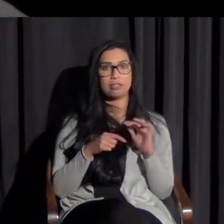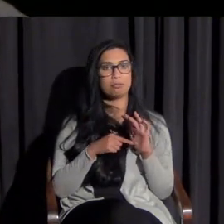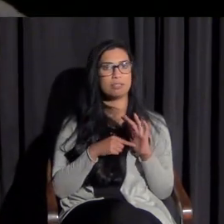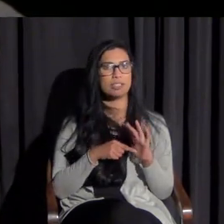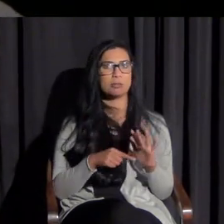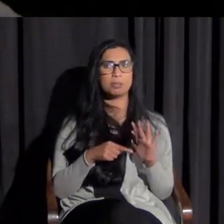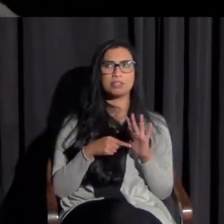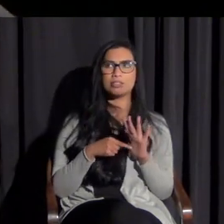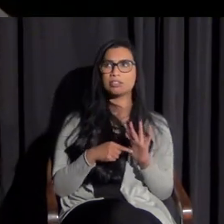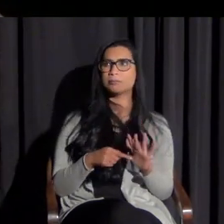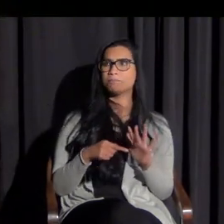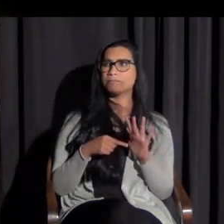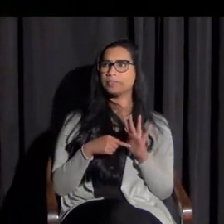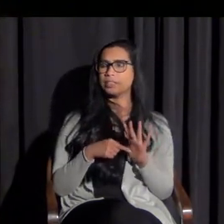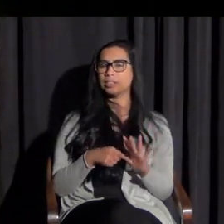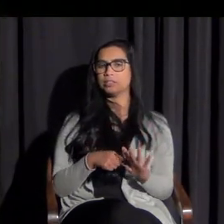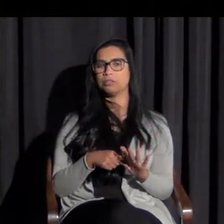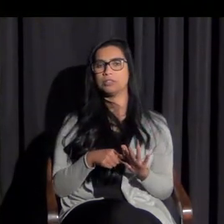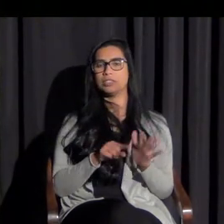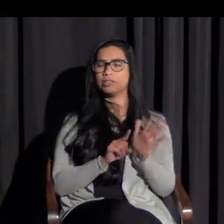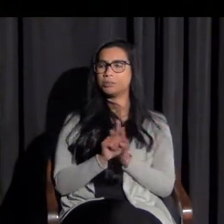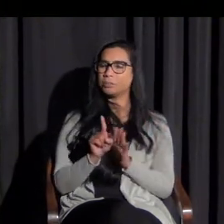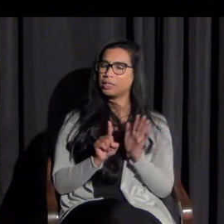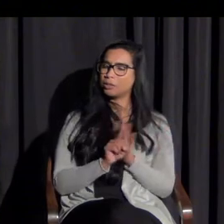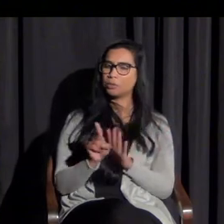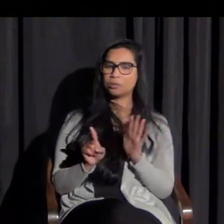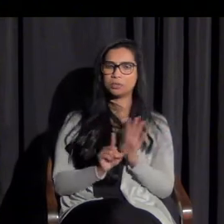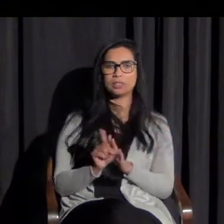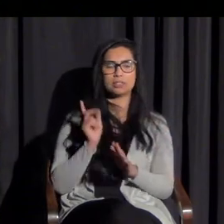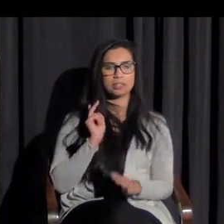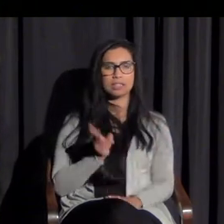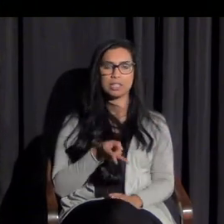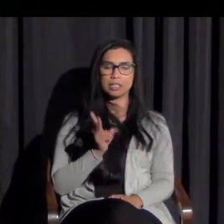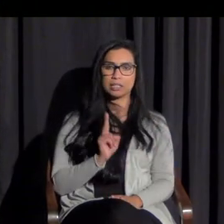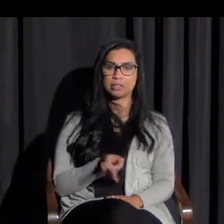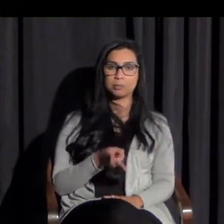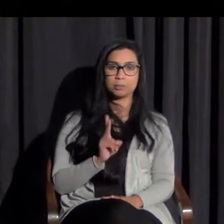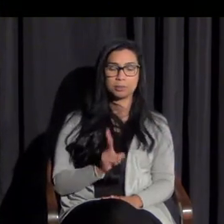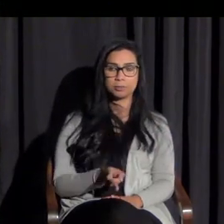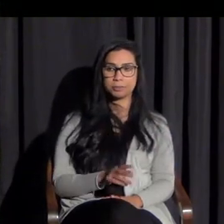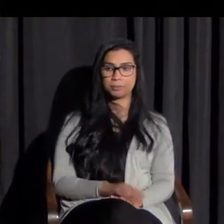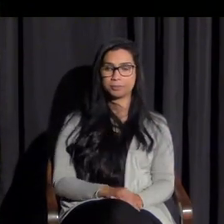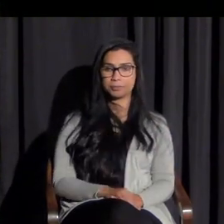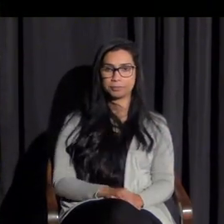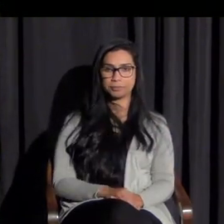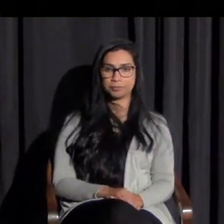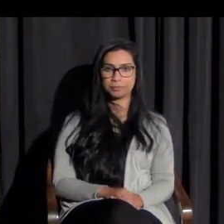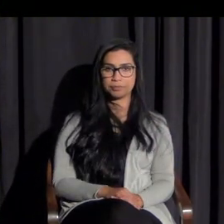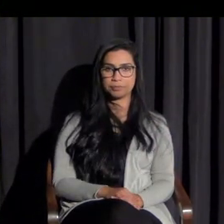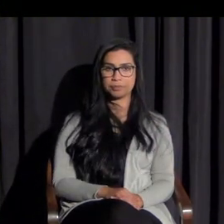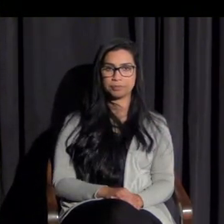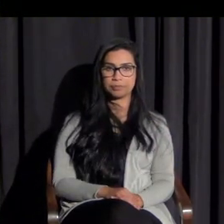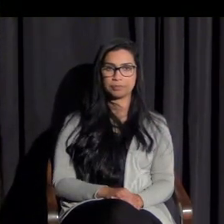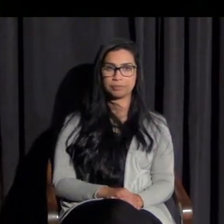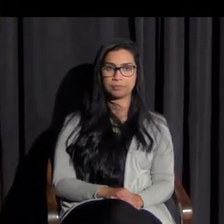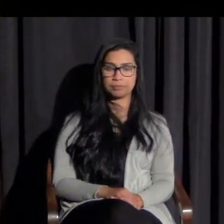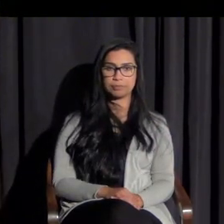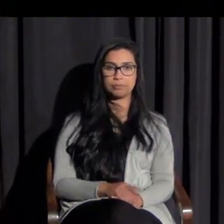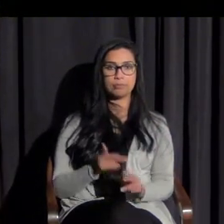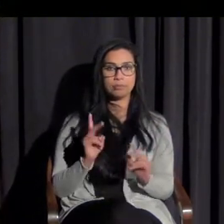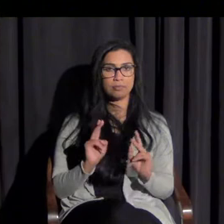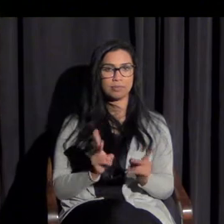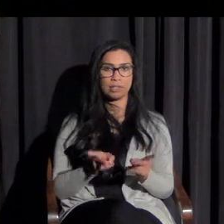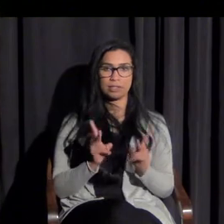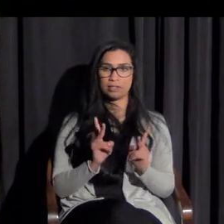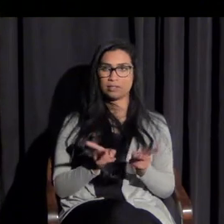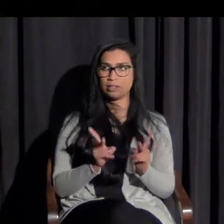que são muito questionáveis, né, a respeito delas. Né, e essas representações elas vão ampliando